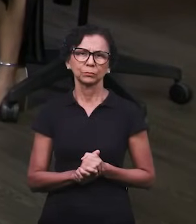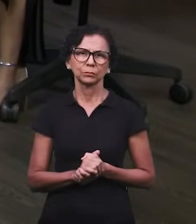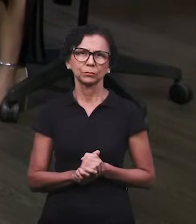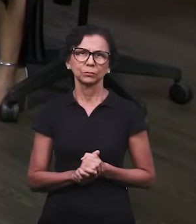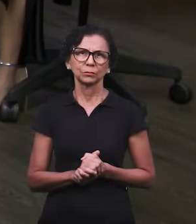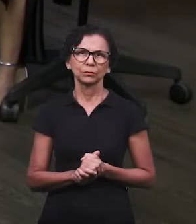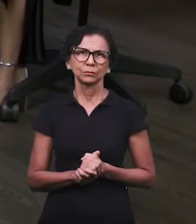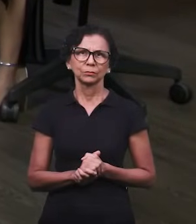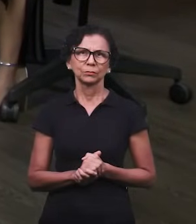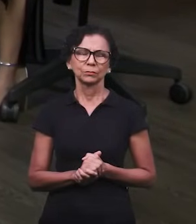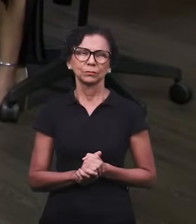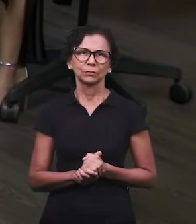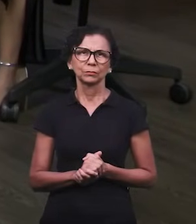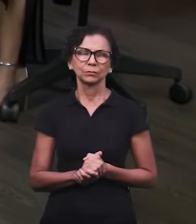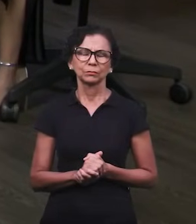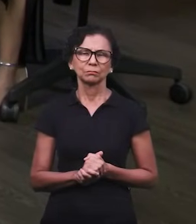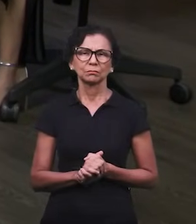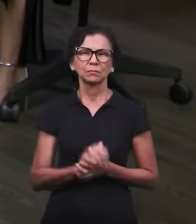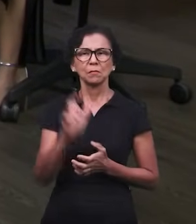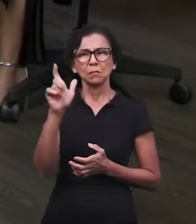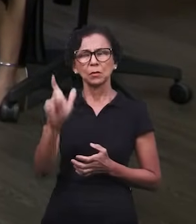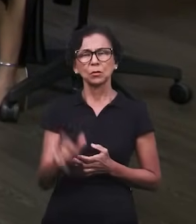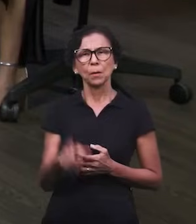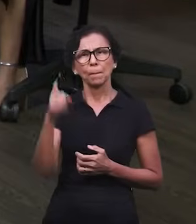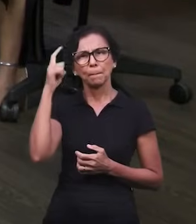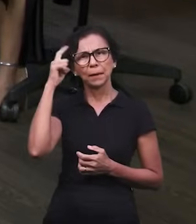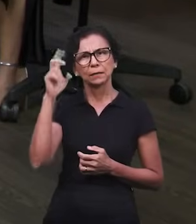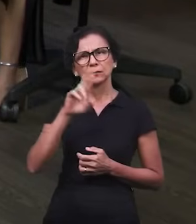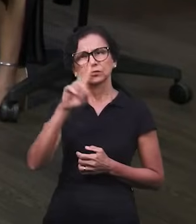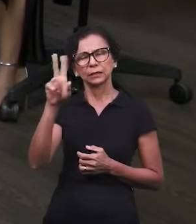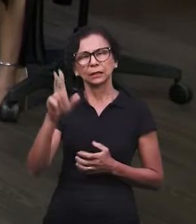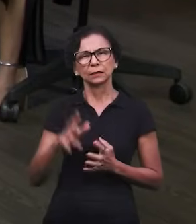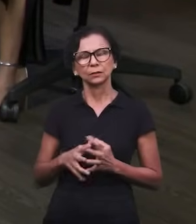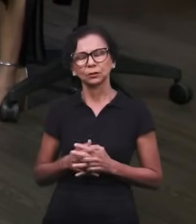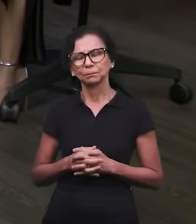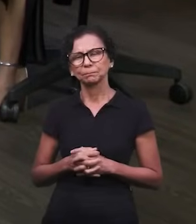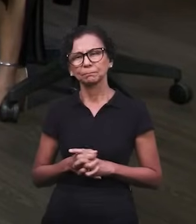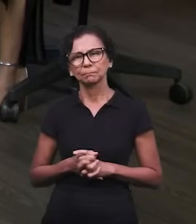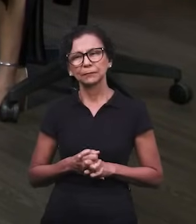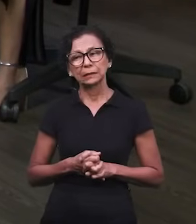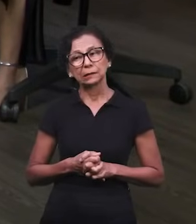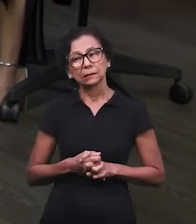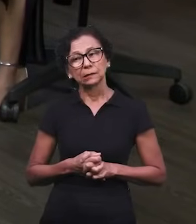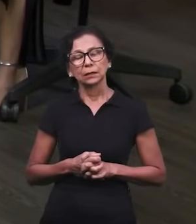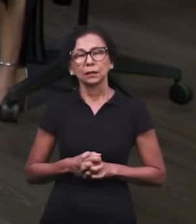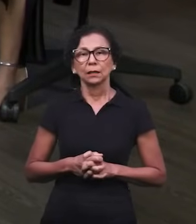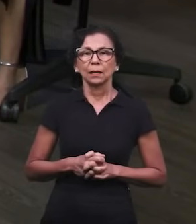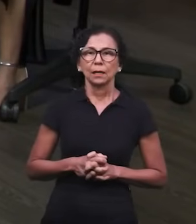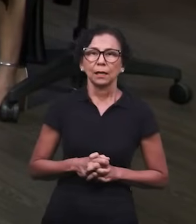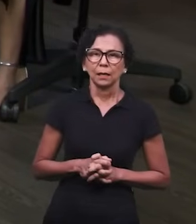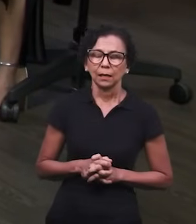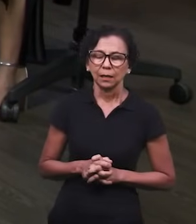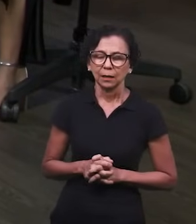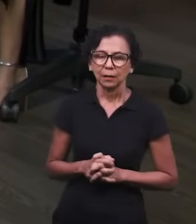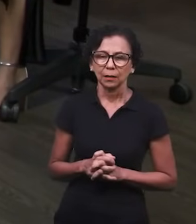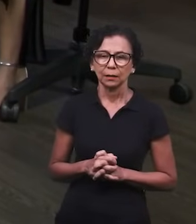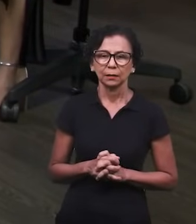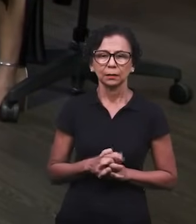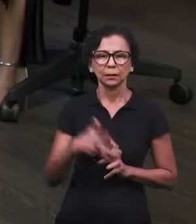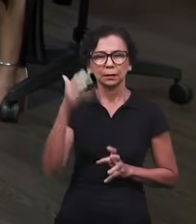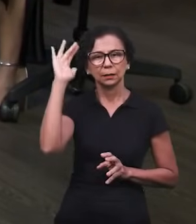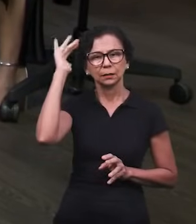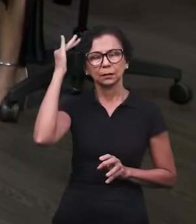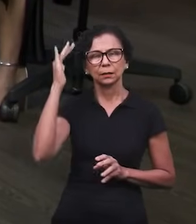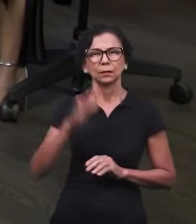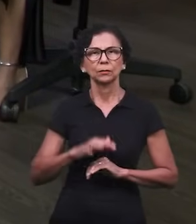Eu diria o seguinte, nós temos que entender que a universidade é um local de convivência de